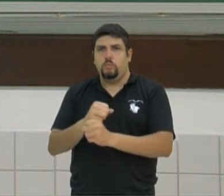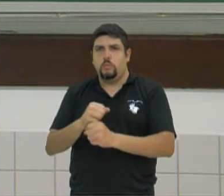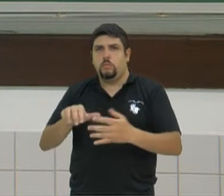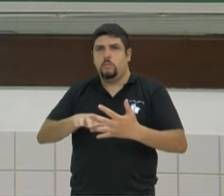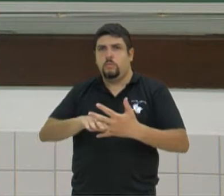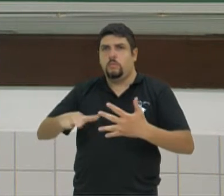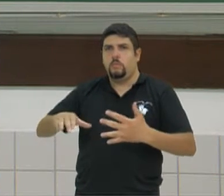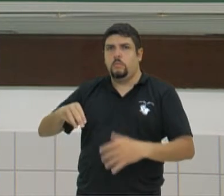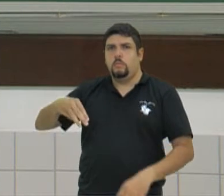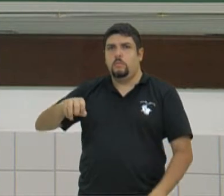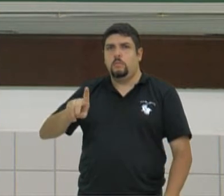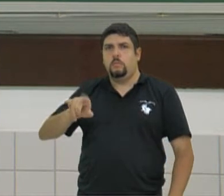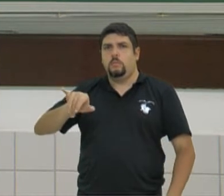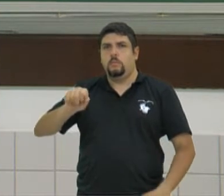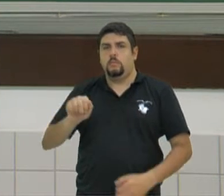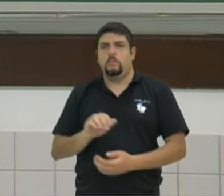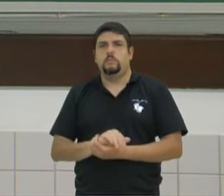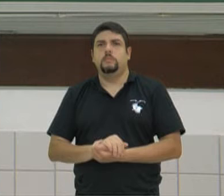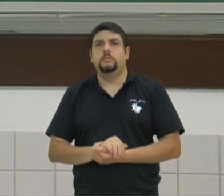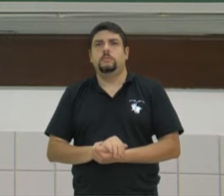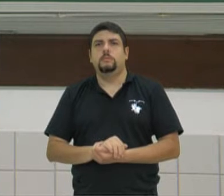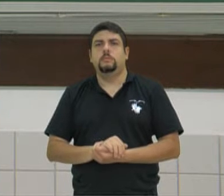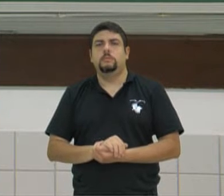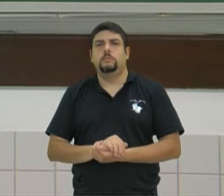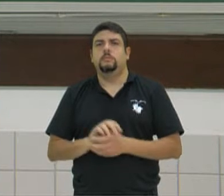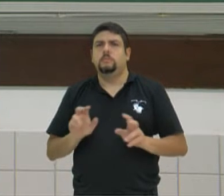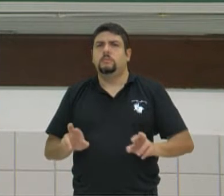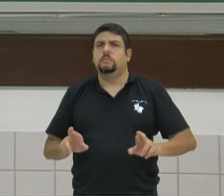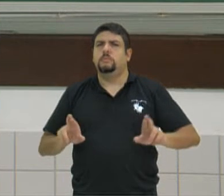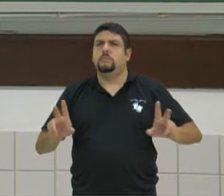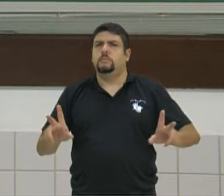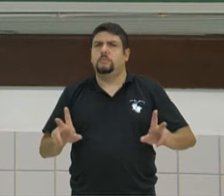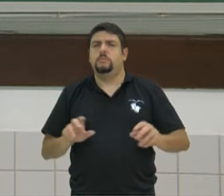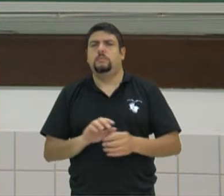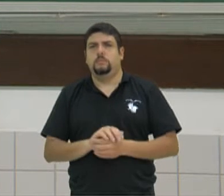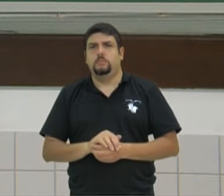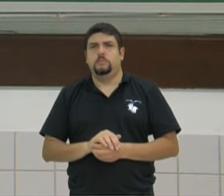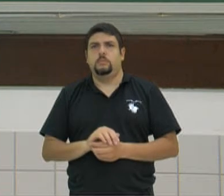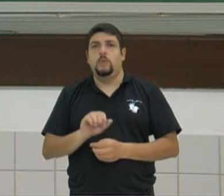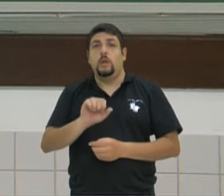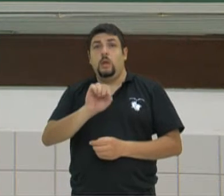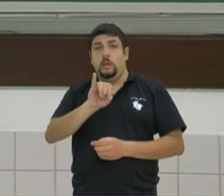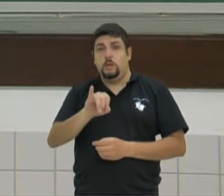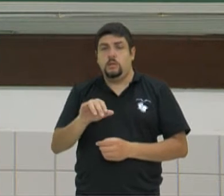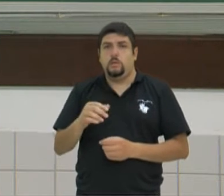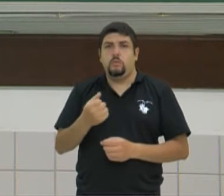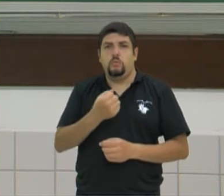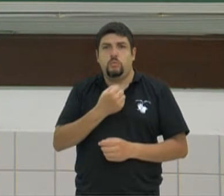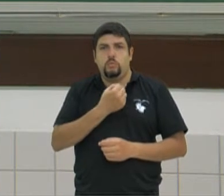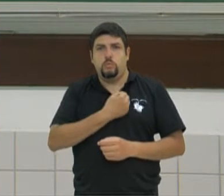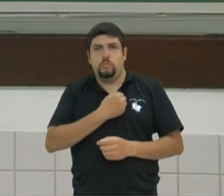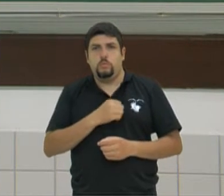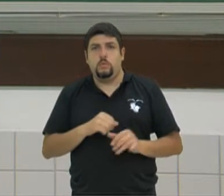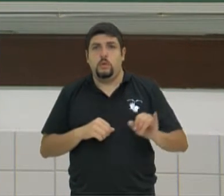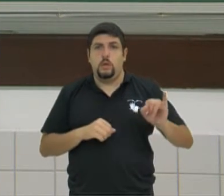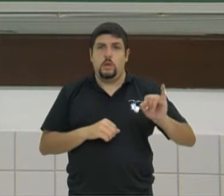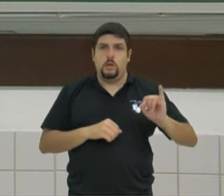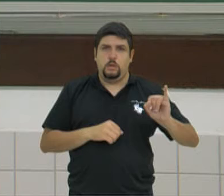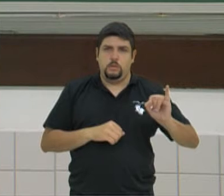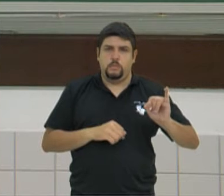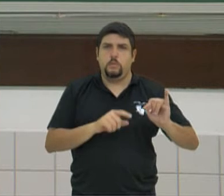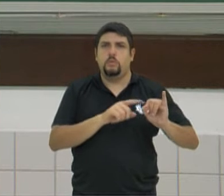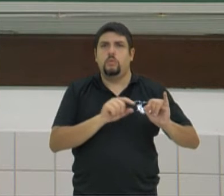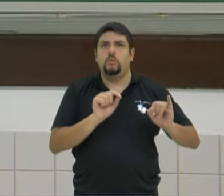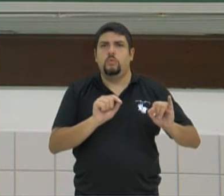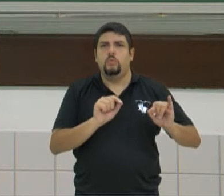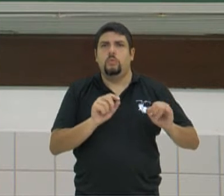dois termos centrais para achar a mediana. Qual é a diferença? Quando a quantidade de termos é ímpar, a mediana